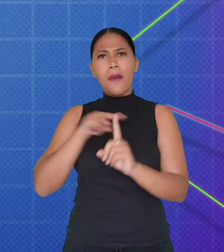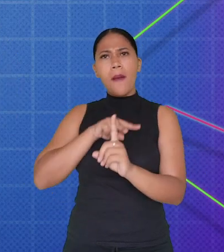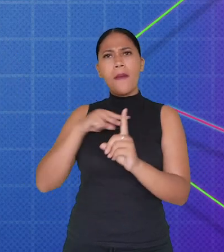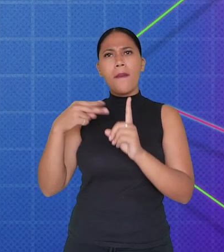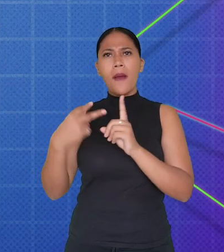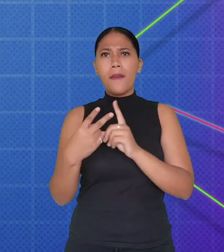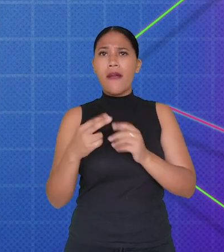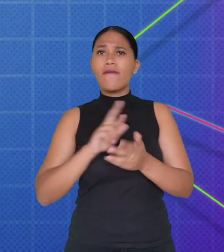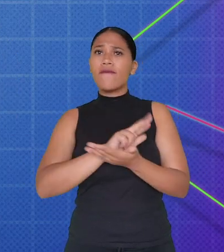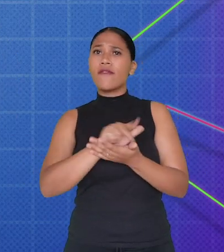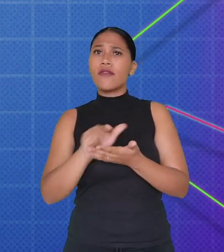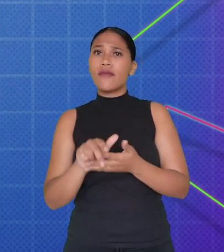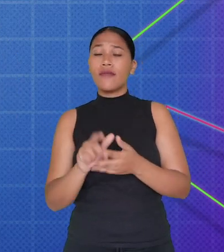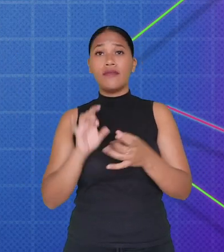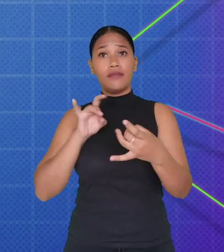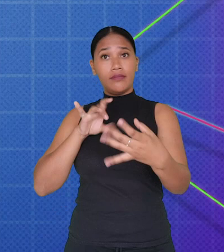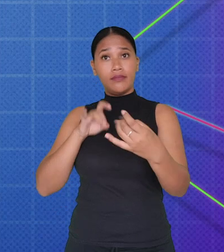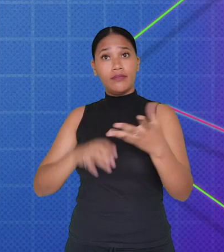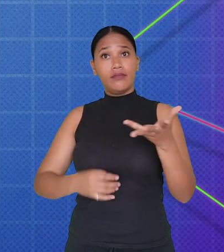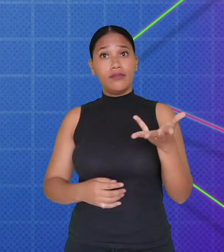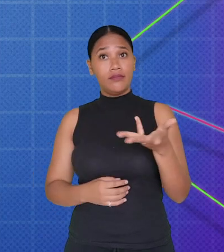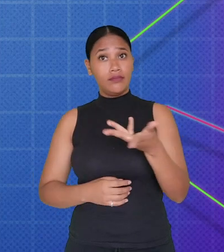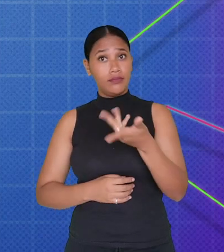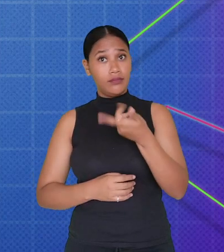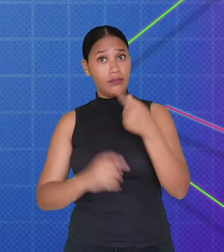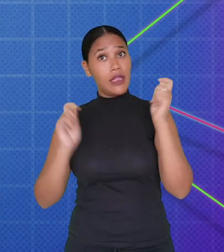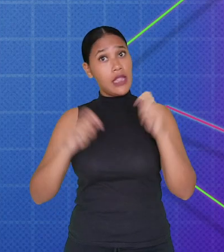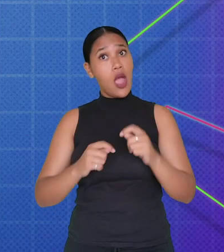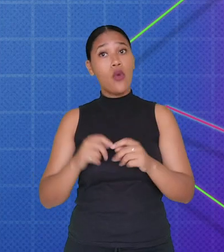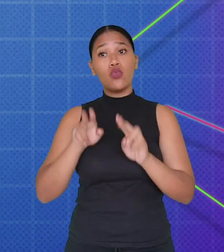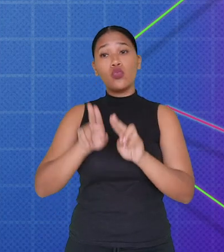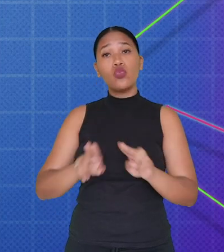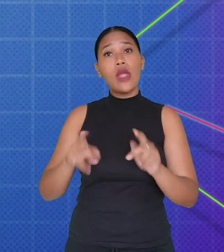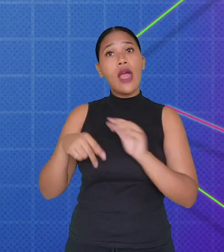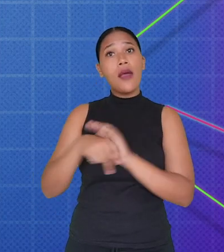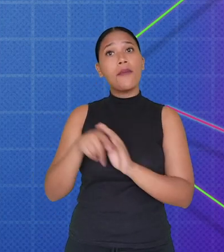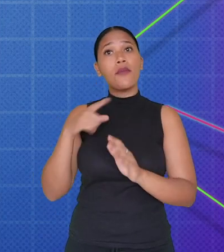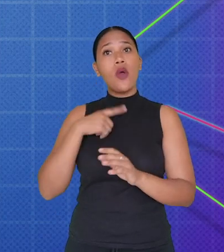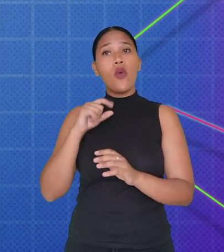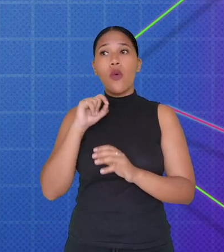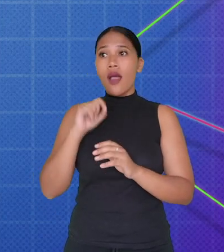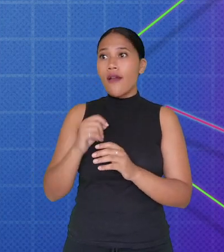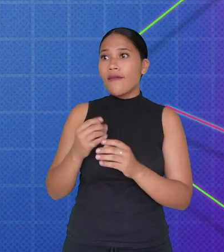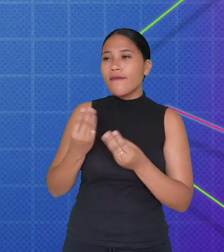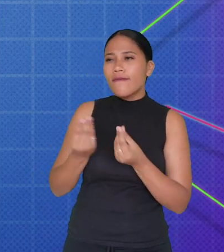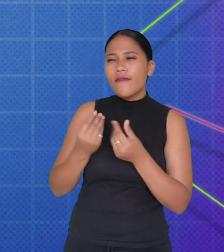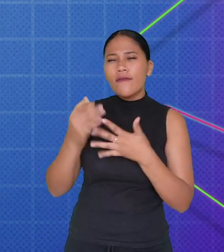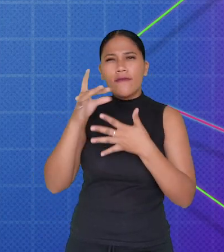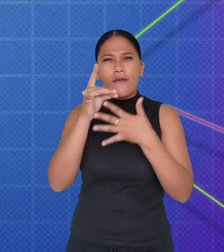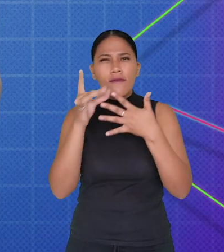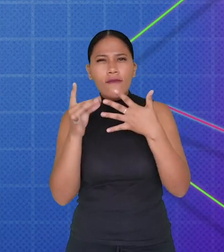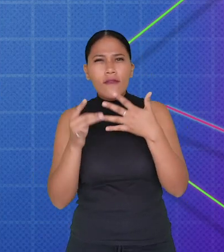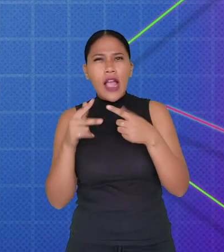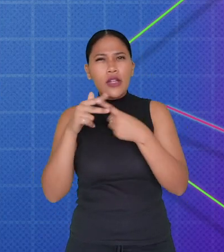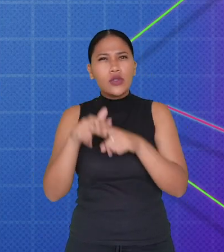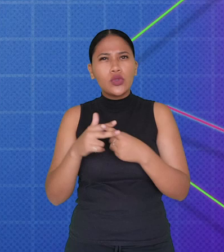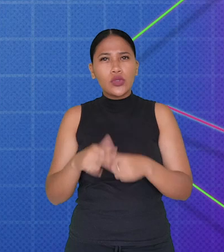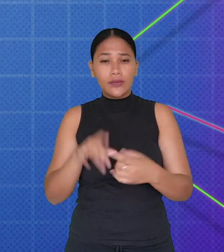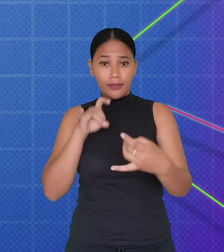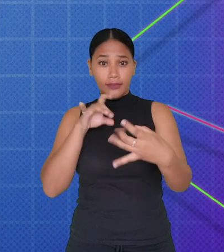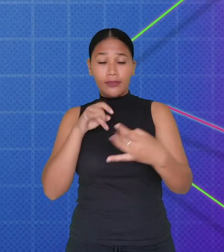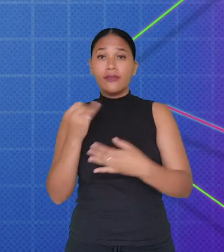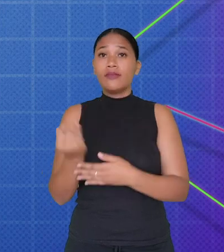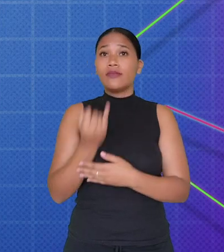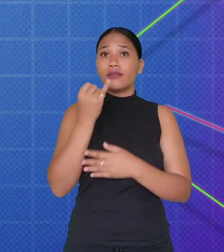várias perspectivas oferecendo feedbacks valiosos que podem ser usadas para fazer ajustes finos no jogo Os feedbacks